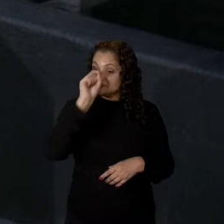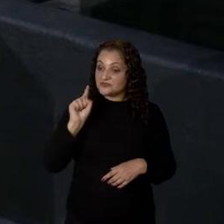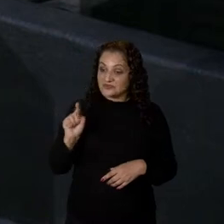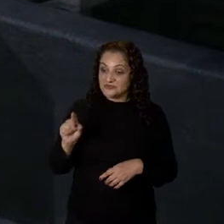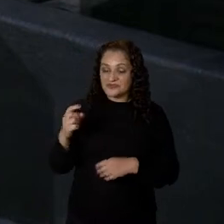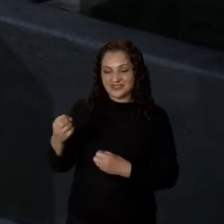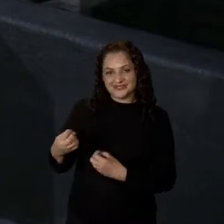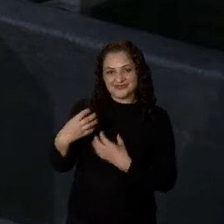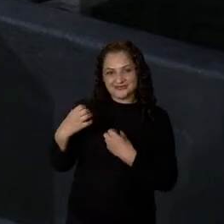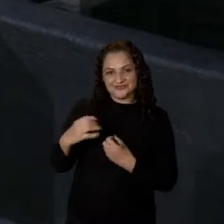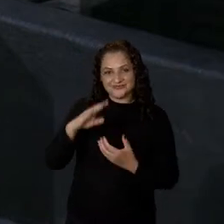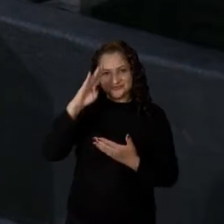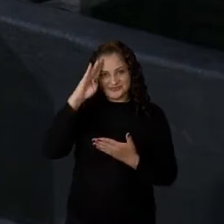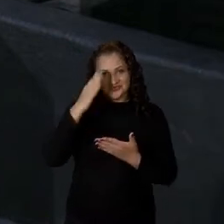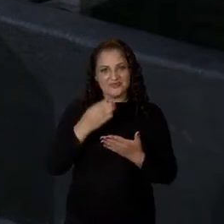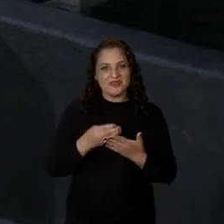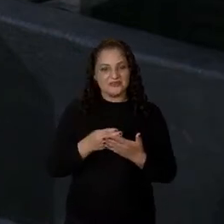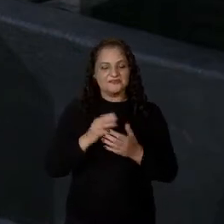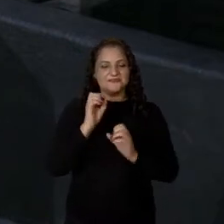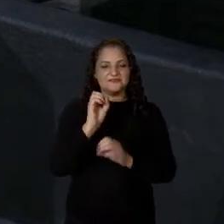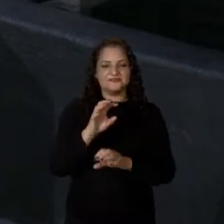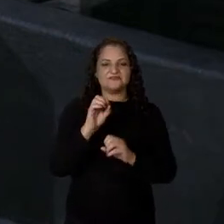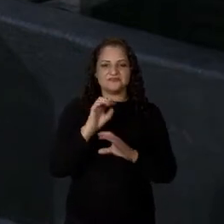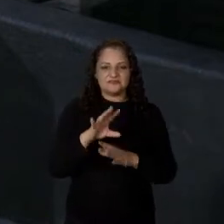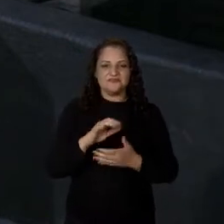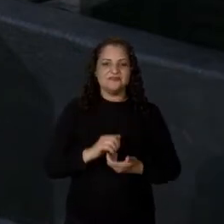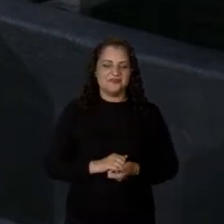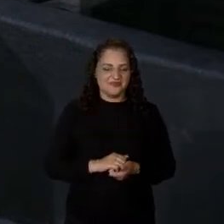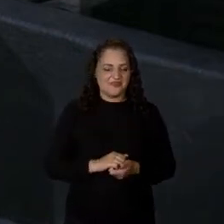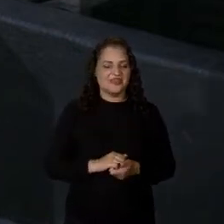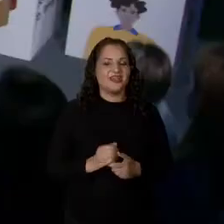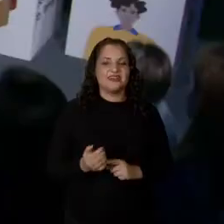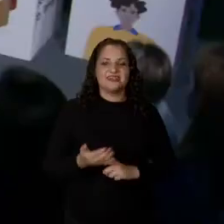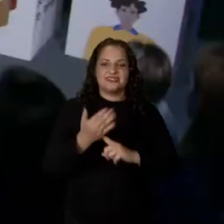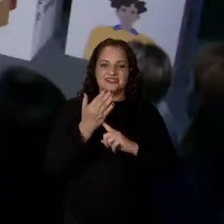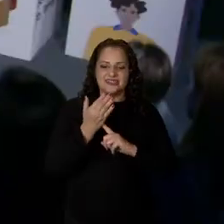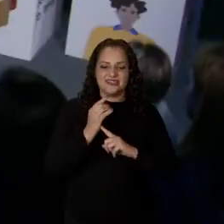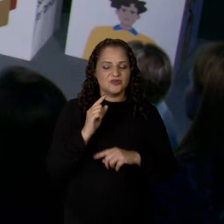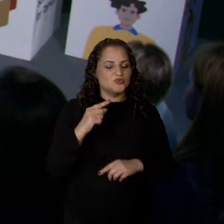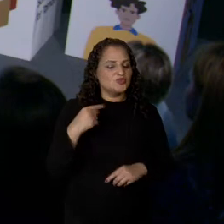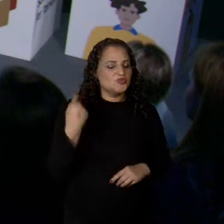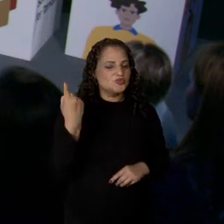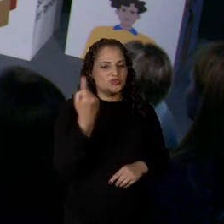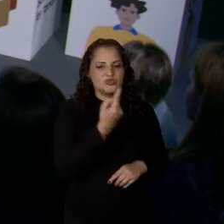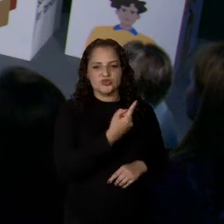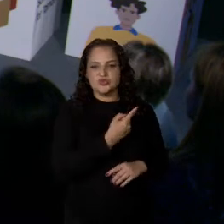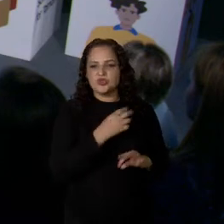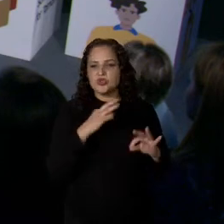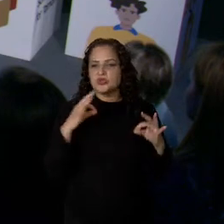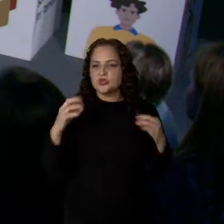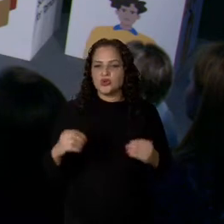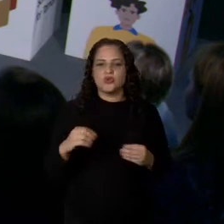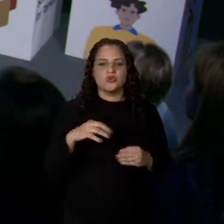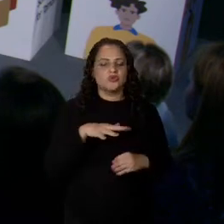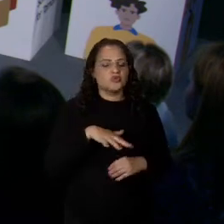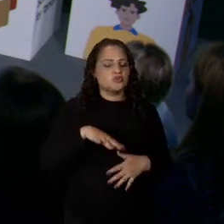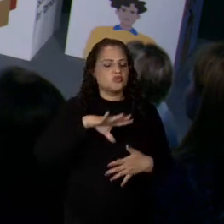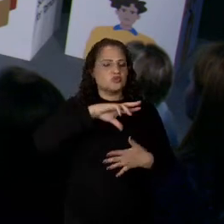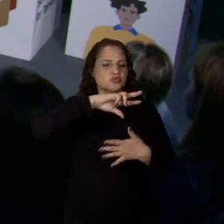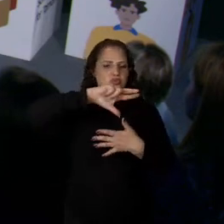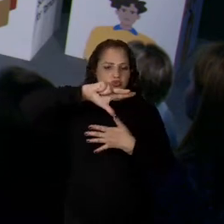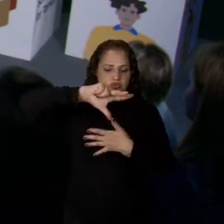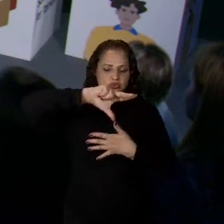a acreditar que é a educação que vai levar a gente, toda a região da América Latina, para uma